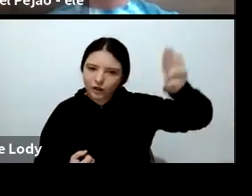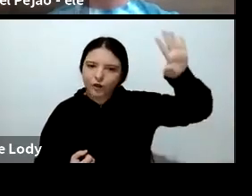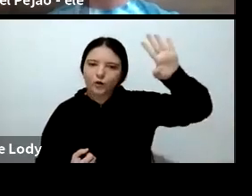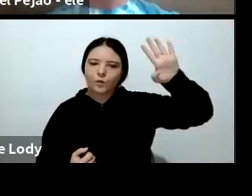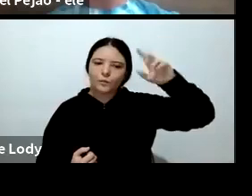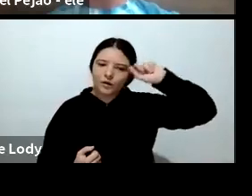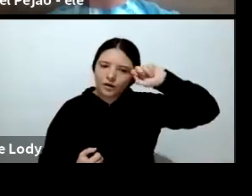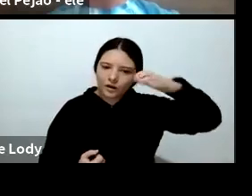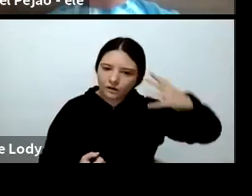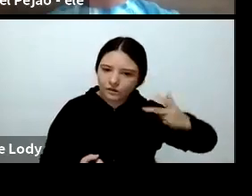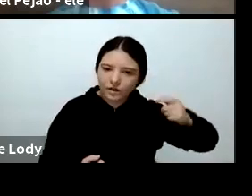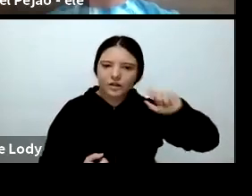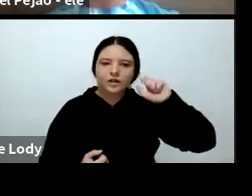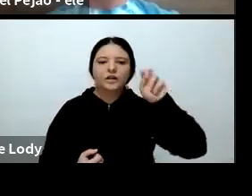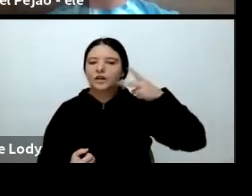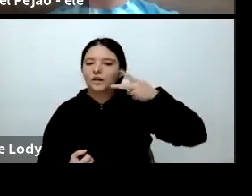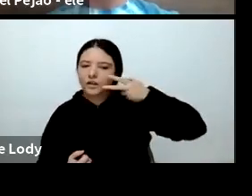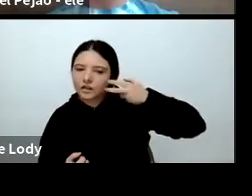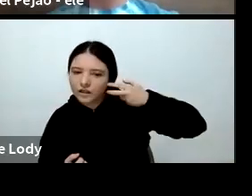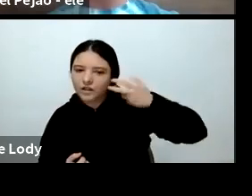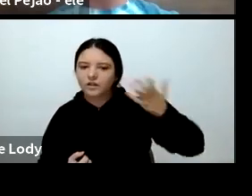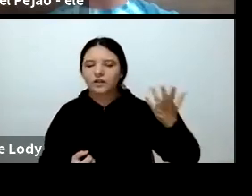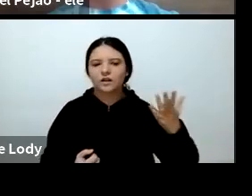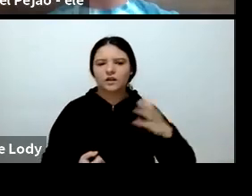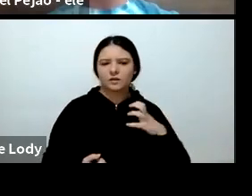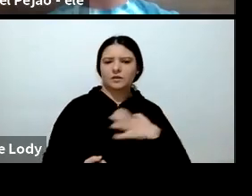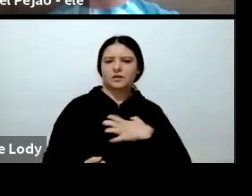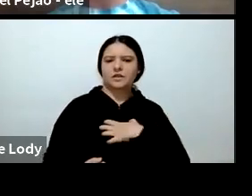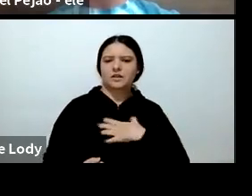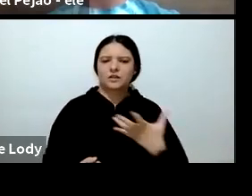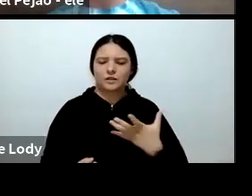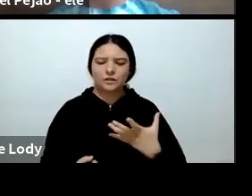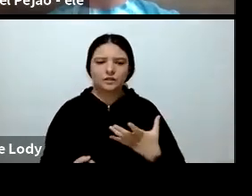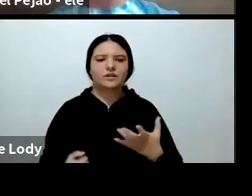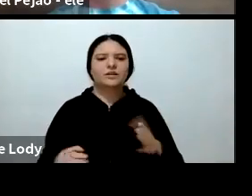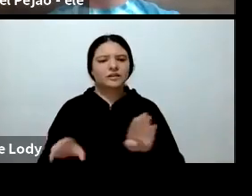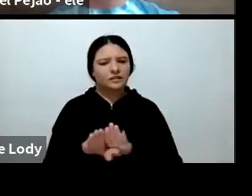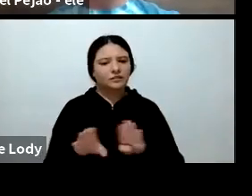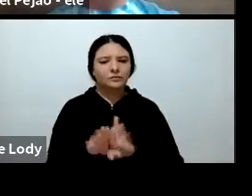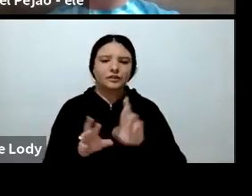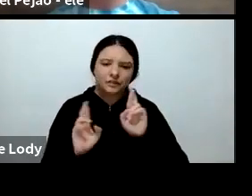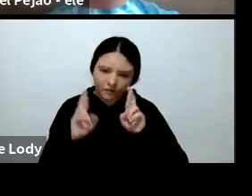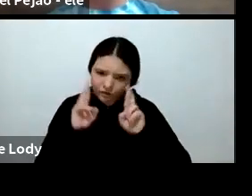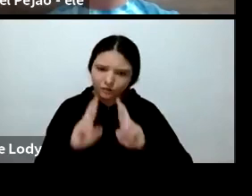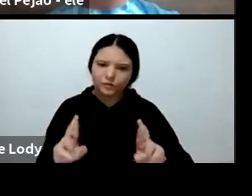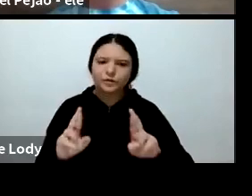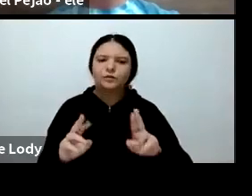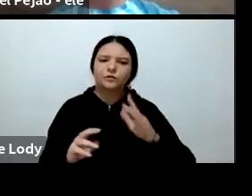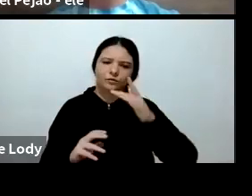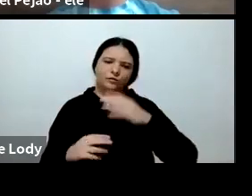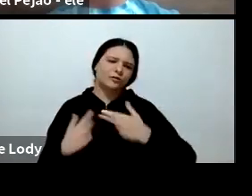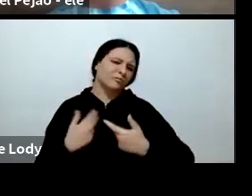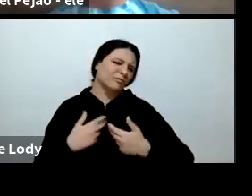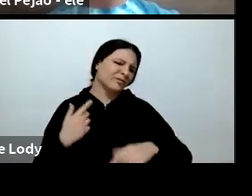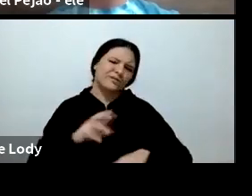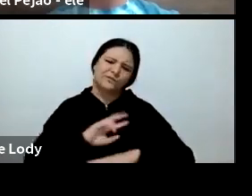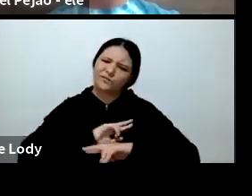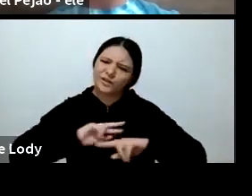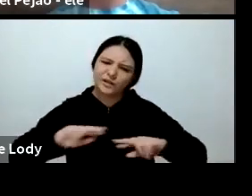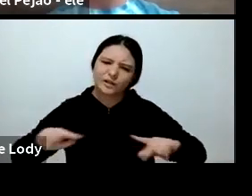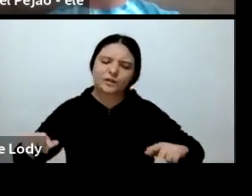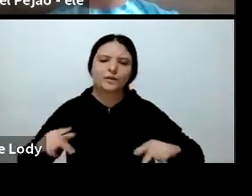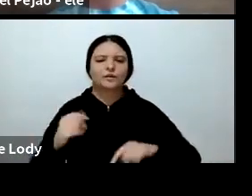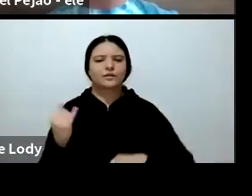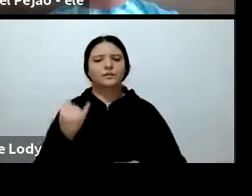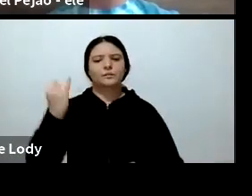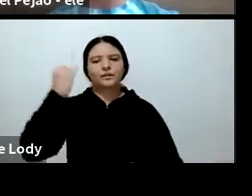africana, indígena, e quando eu falo isso, eu me situo, e eu estou fazendo isso em respeito a uma série de questões que eu acho importante.